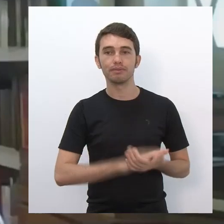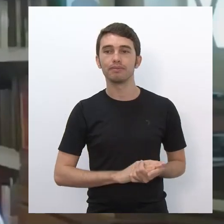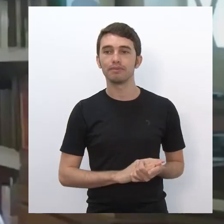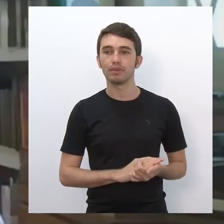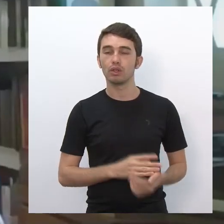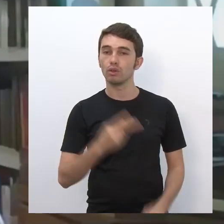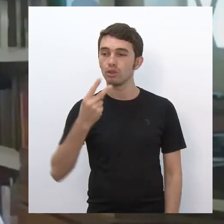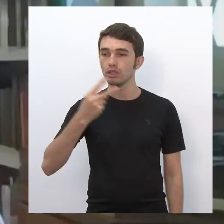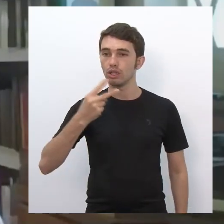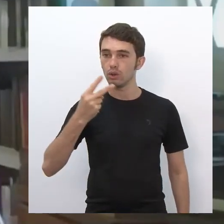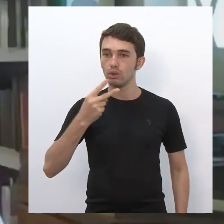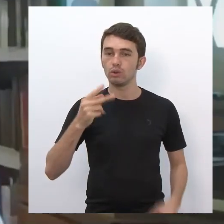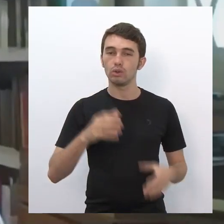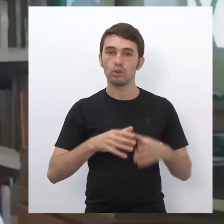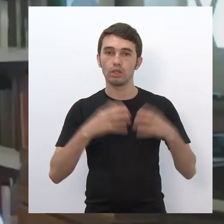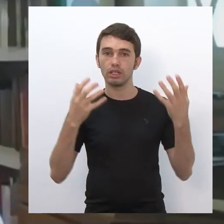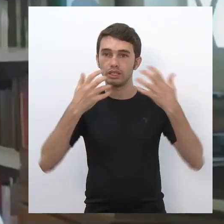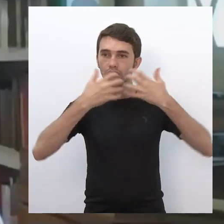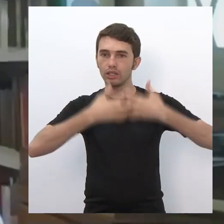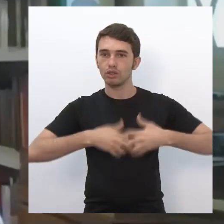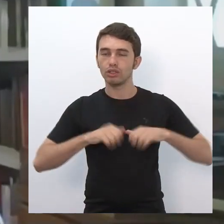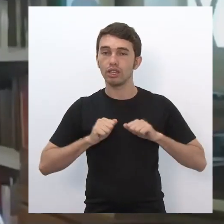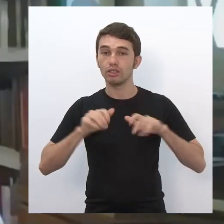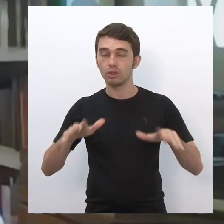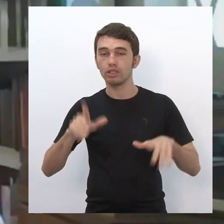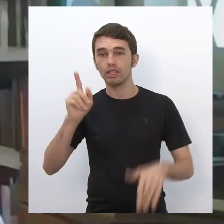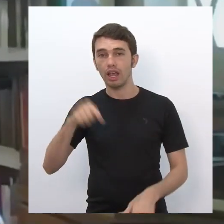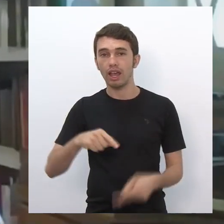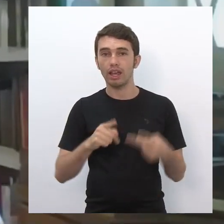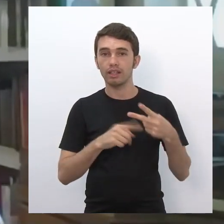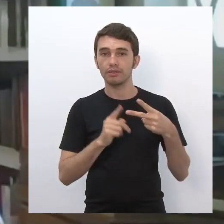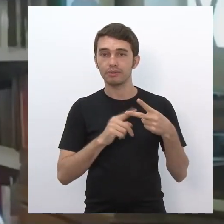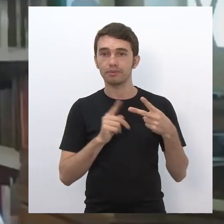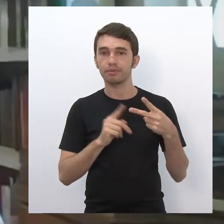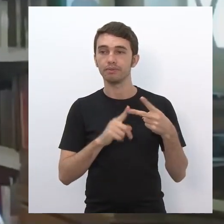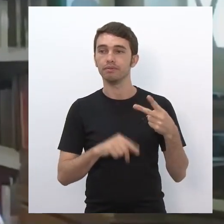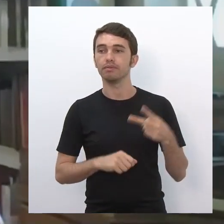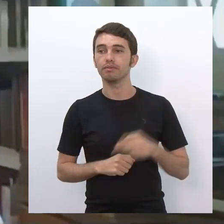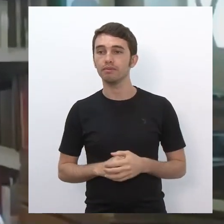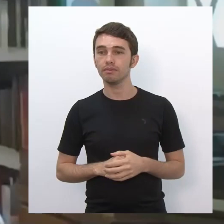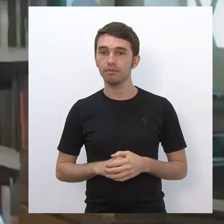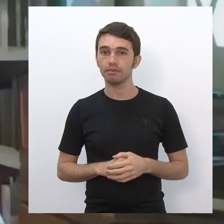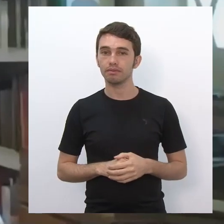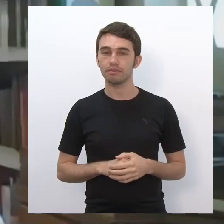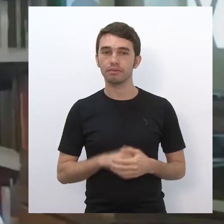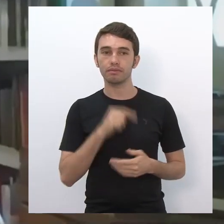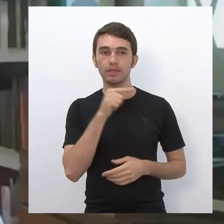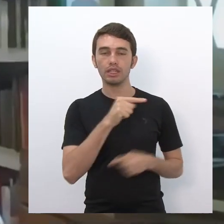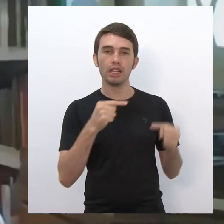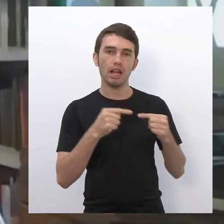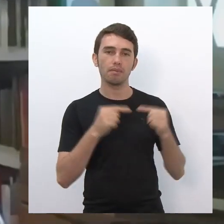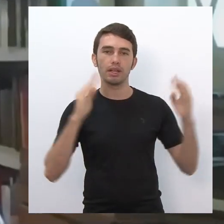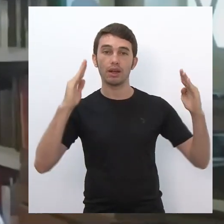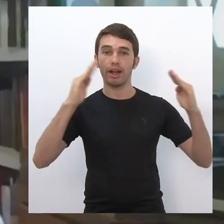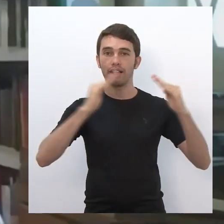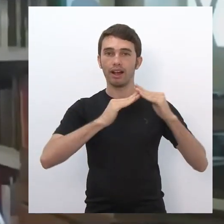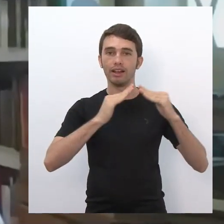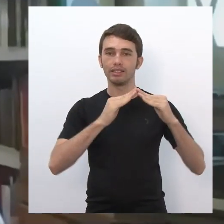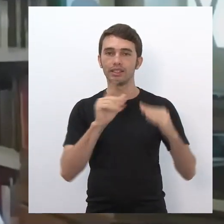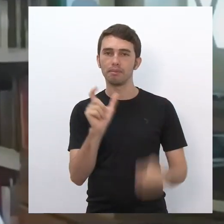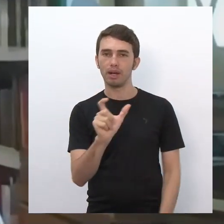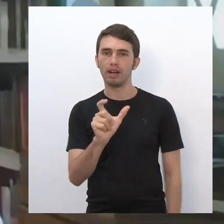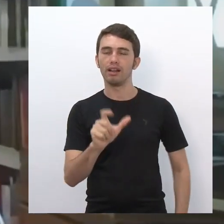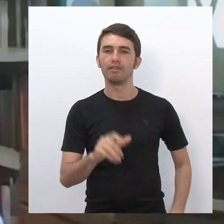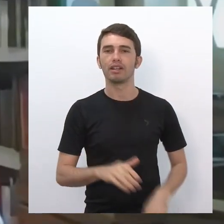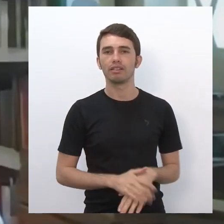O segundo grande eixo de ações é a biblioteca, ela se entende como a casa da palavra. Do ponto de